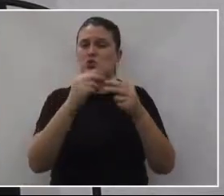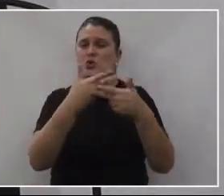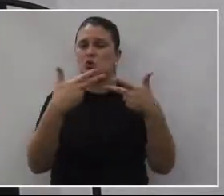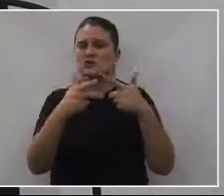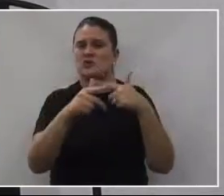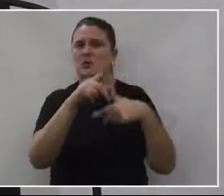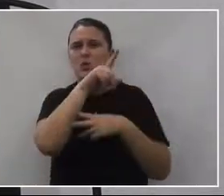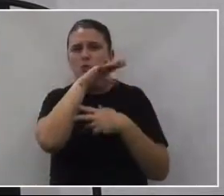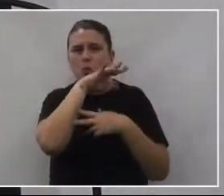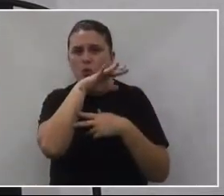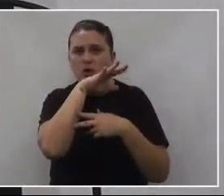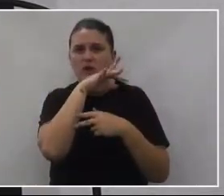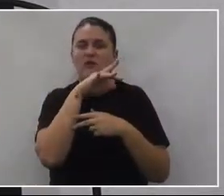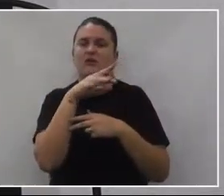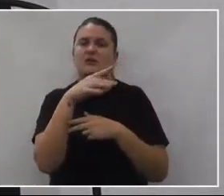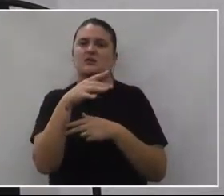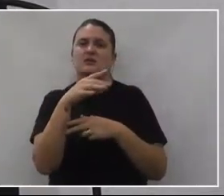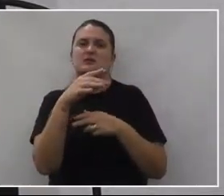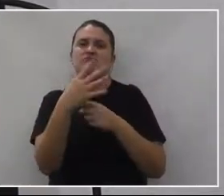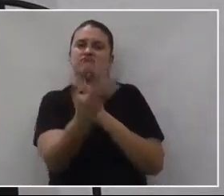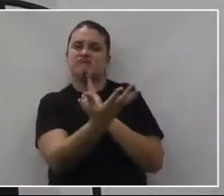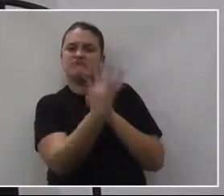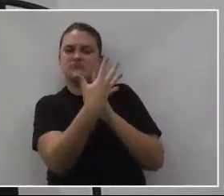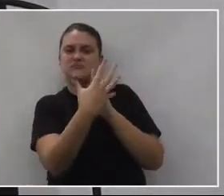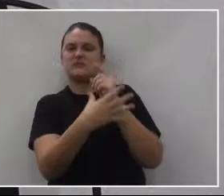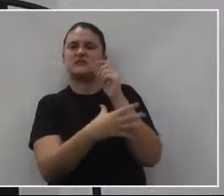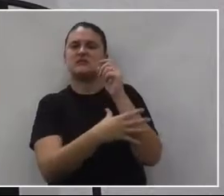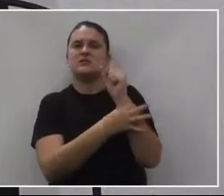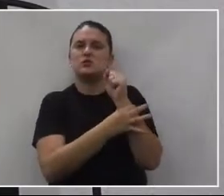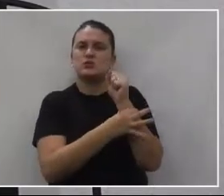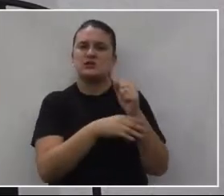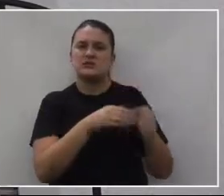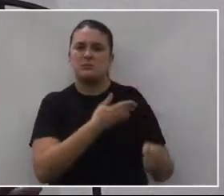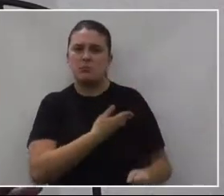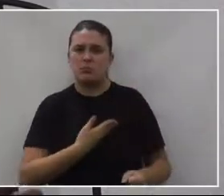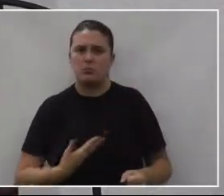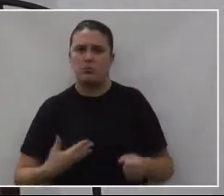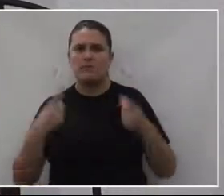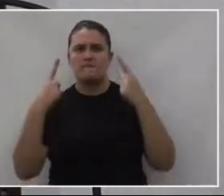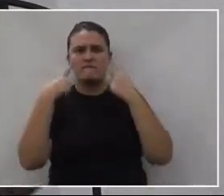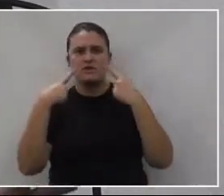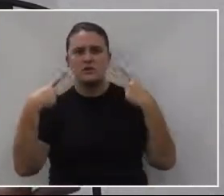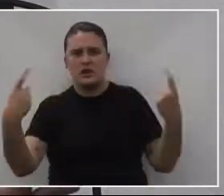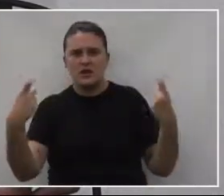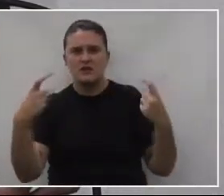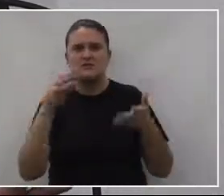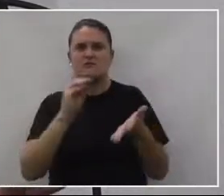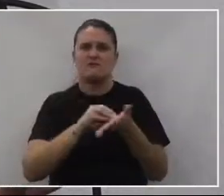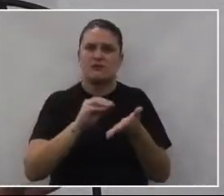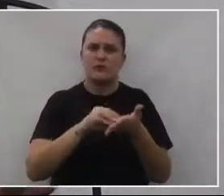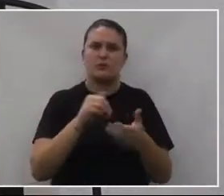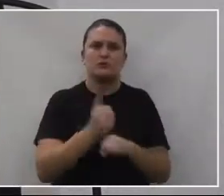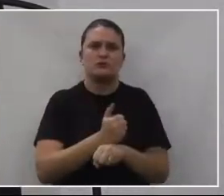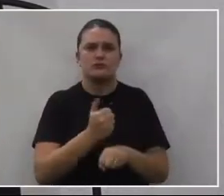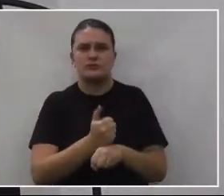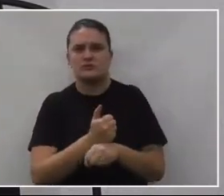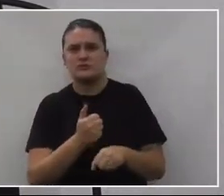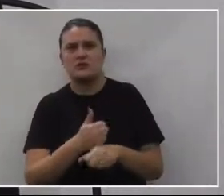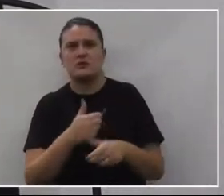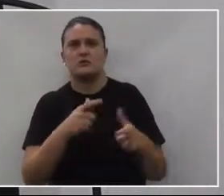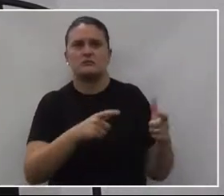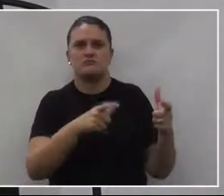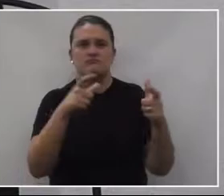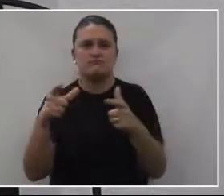reflete, seja na segurança pública, no aumento da violência, na falta de qualificação de pessoas aqui na nossa